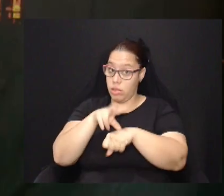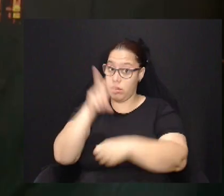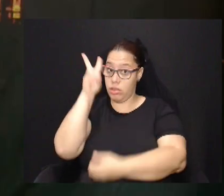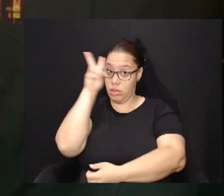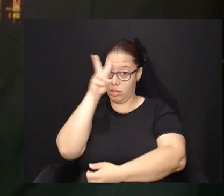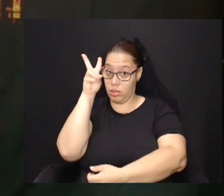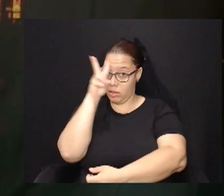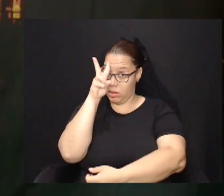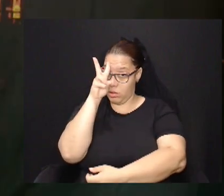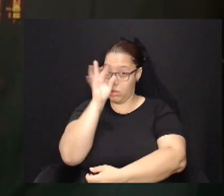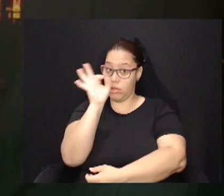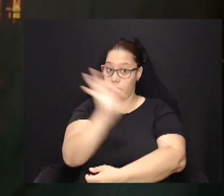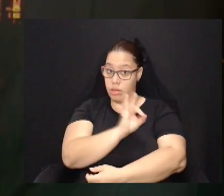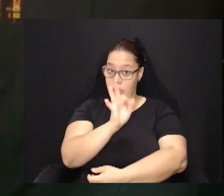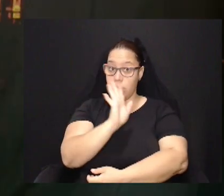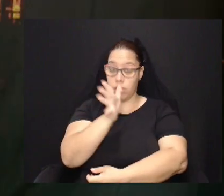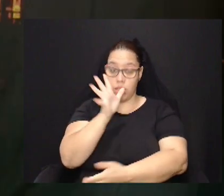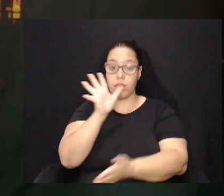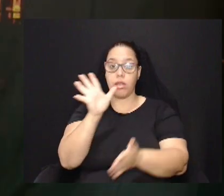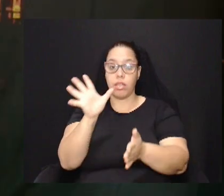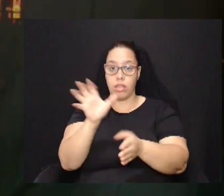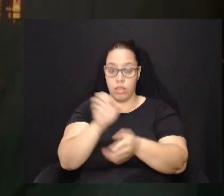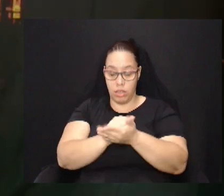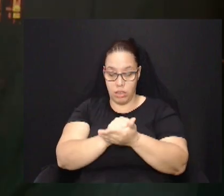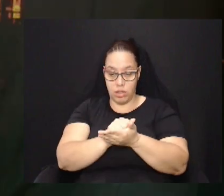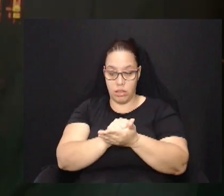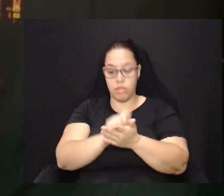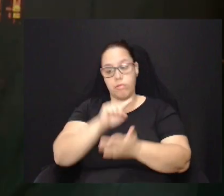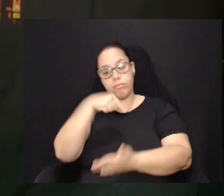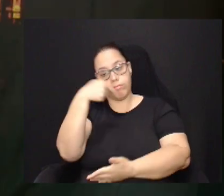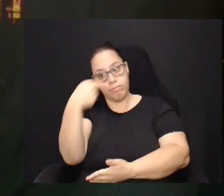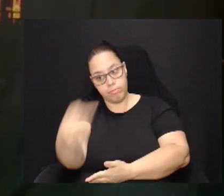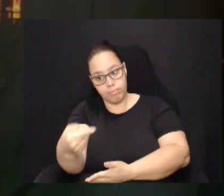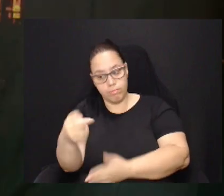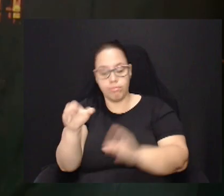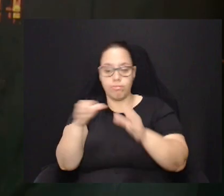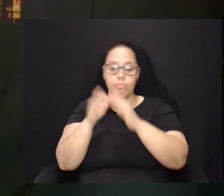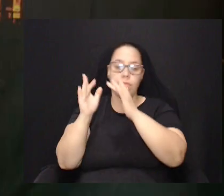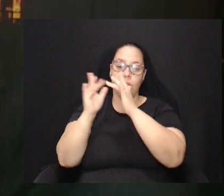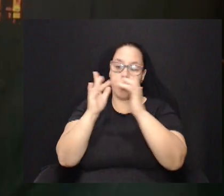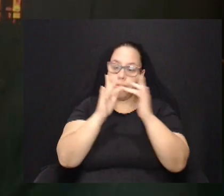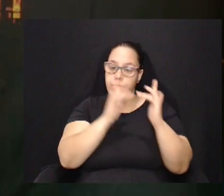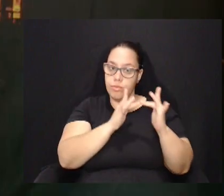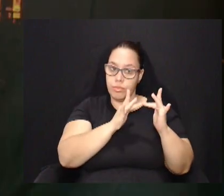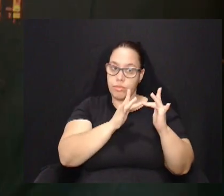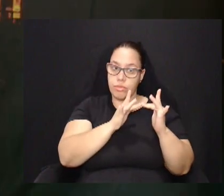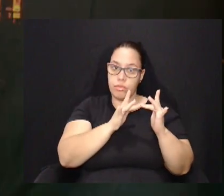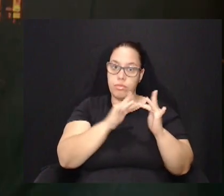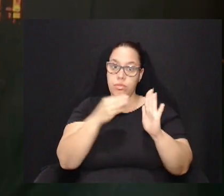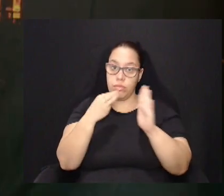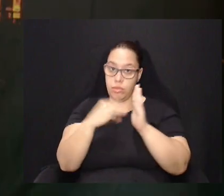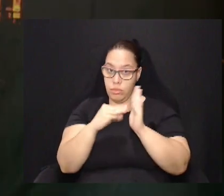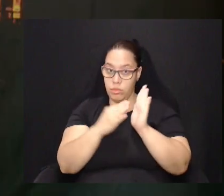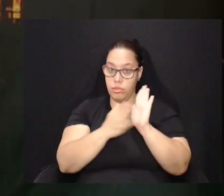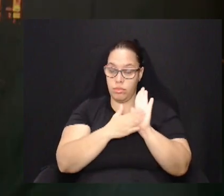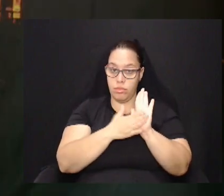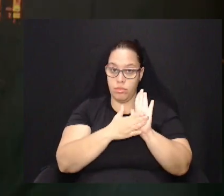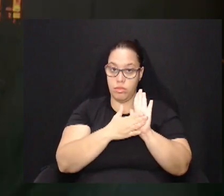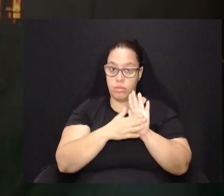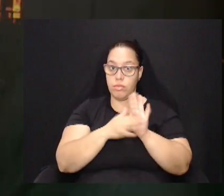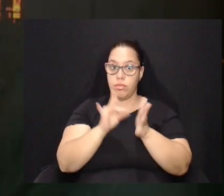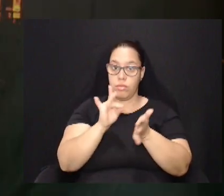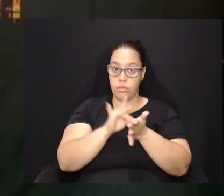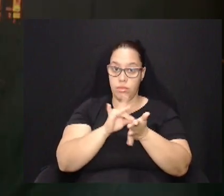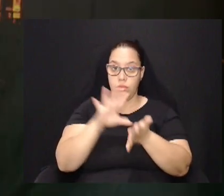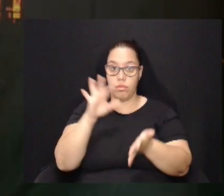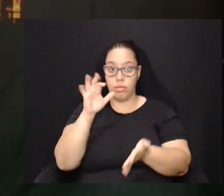vagas já foram preenchidas e depois a equipe vai entrar em contato por e-mail para que seja realizada a matrícula.